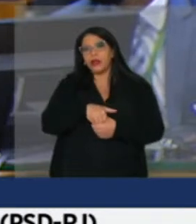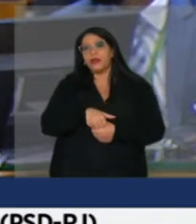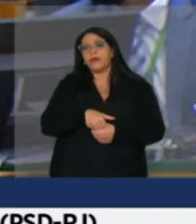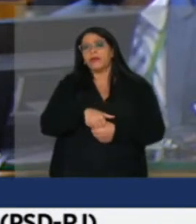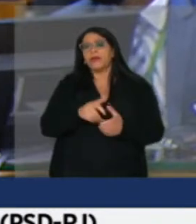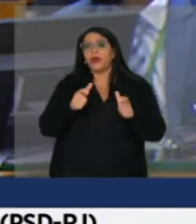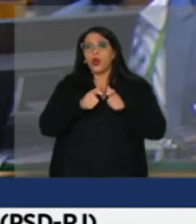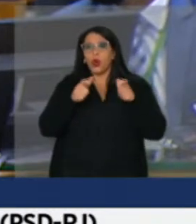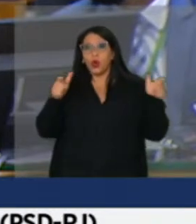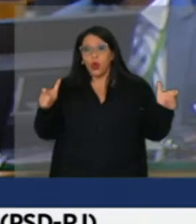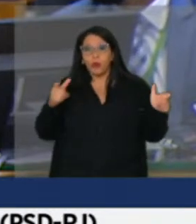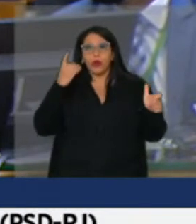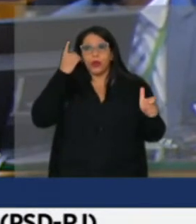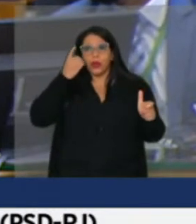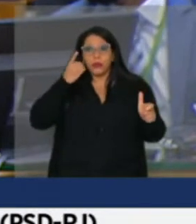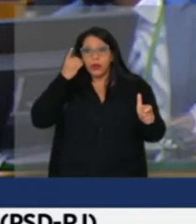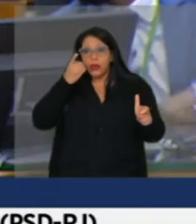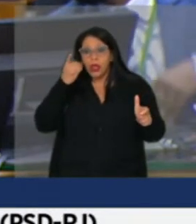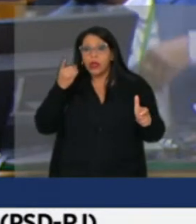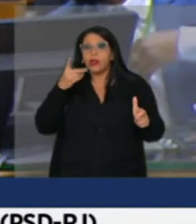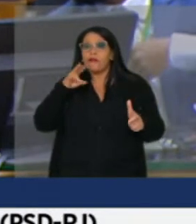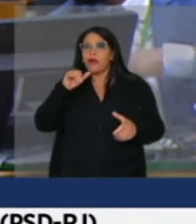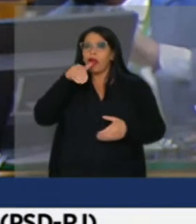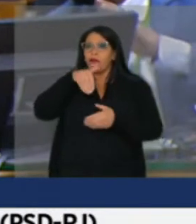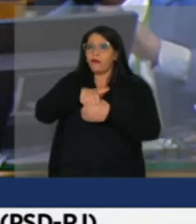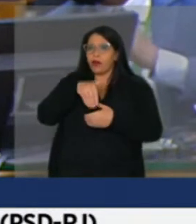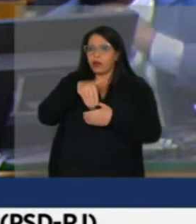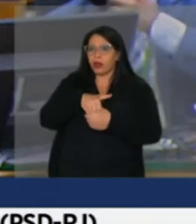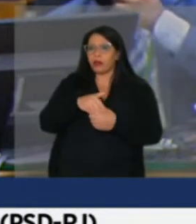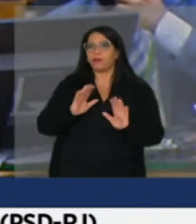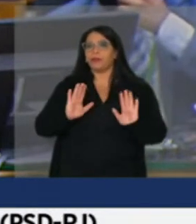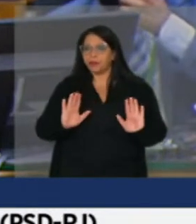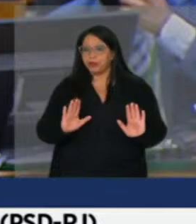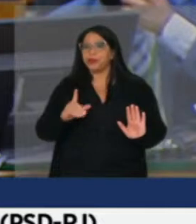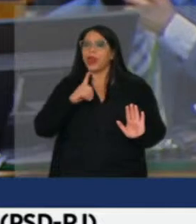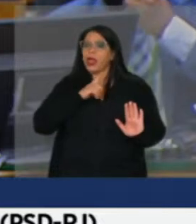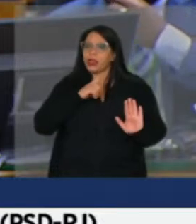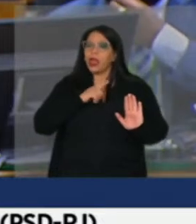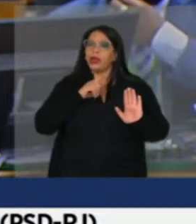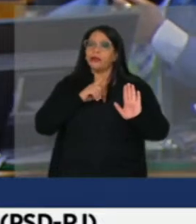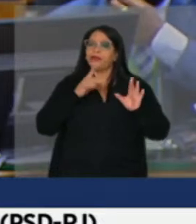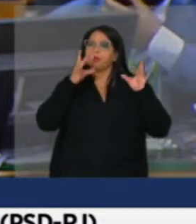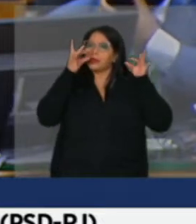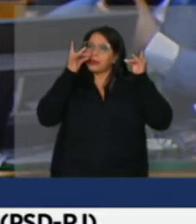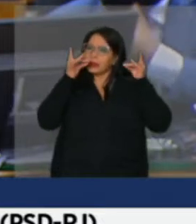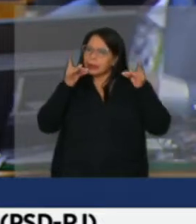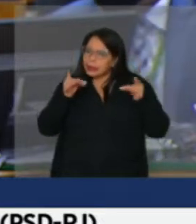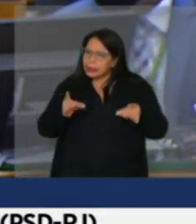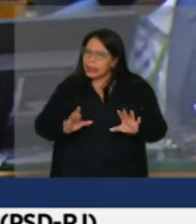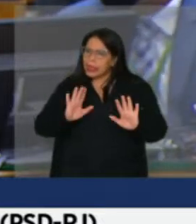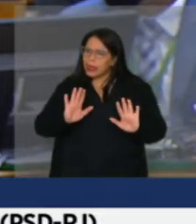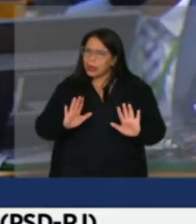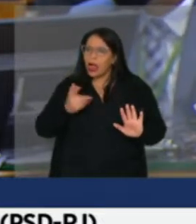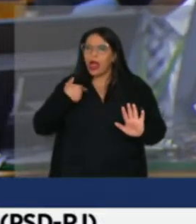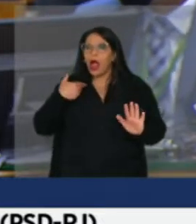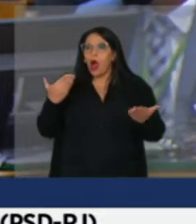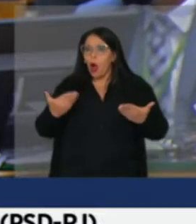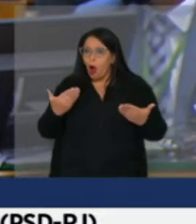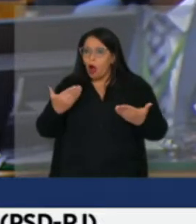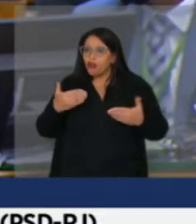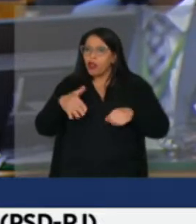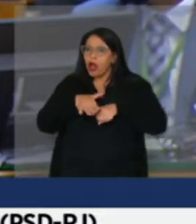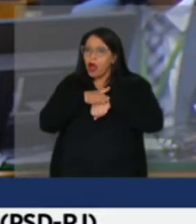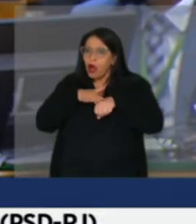maioria absoluta dos membros da Casa, observado o seguinte. E tem aqui um elenco de situações. Então, o que é que nós estamos dizendo? Nós